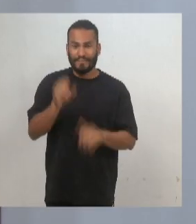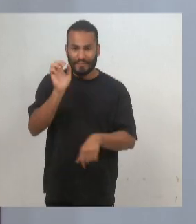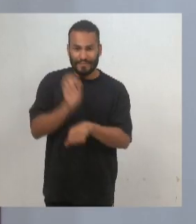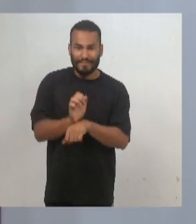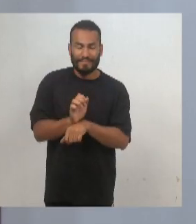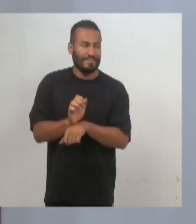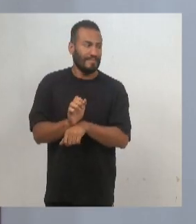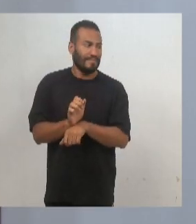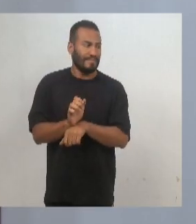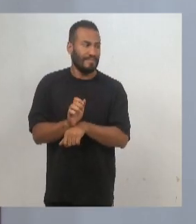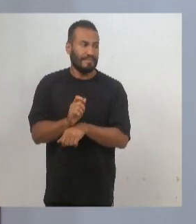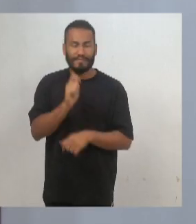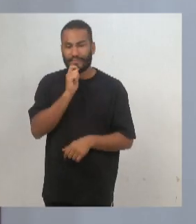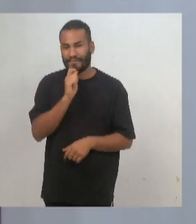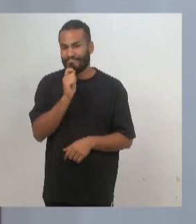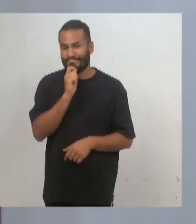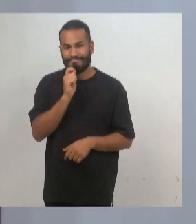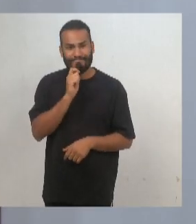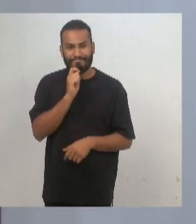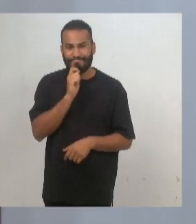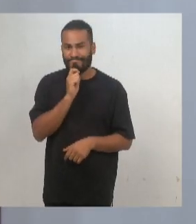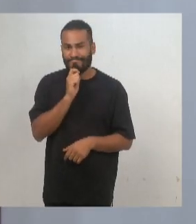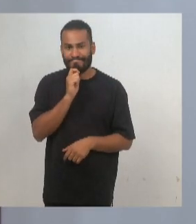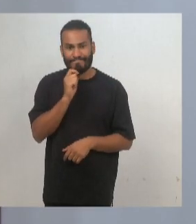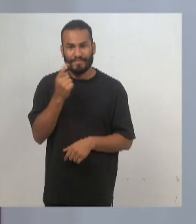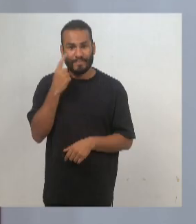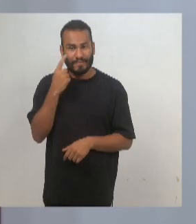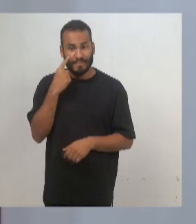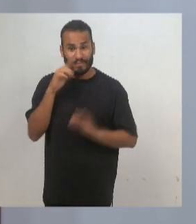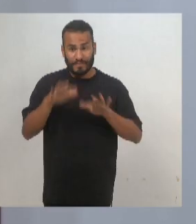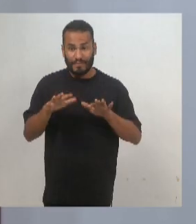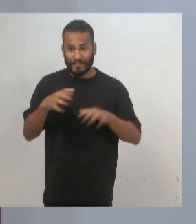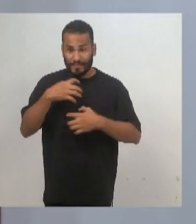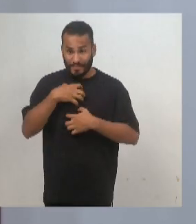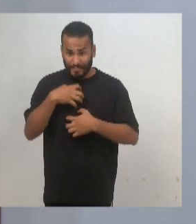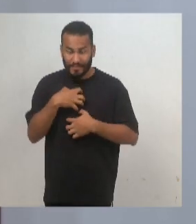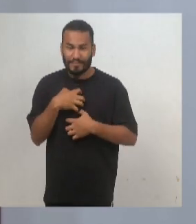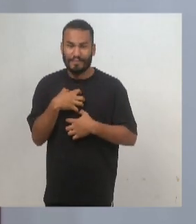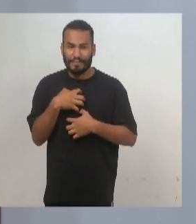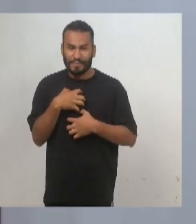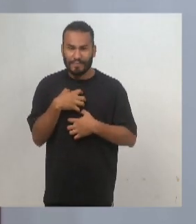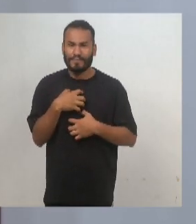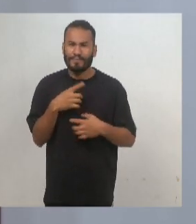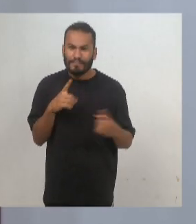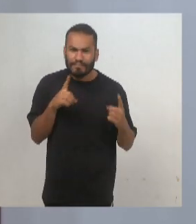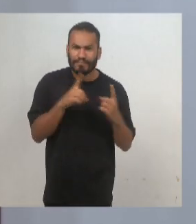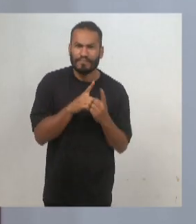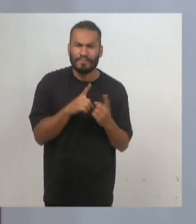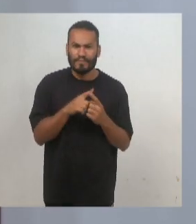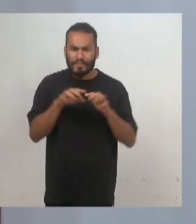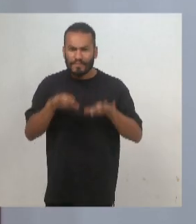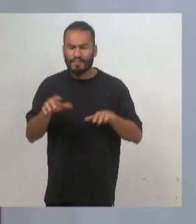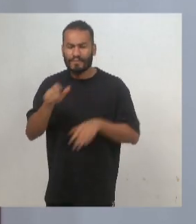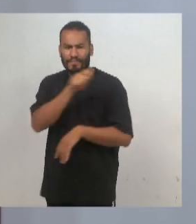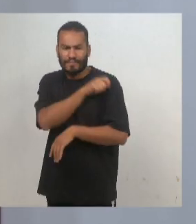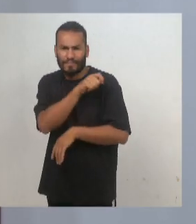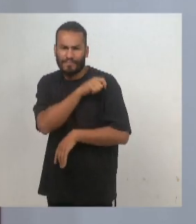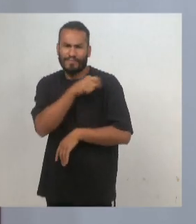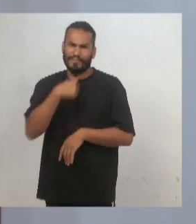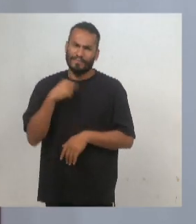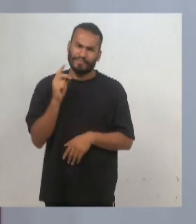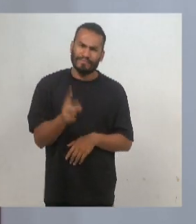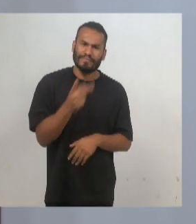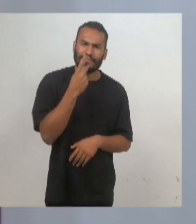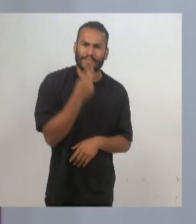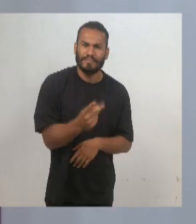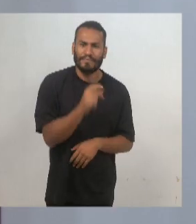estadual e ainda não foi revista essa forma de atendimento a esses alunos. E é o que eu sempre